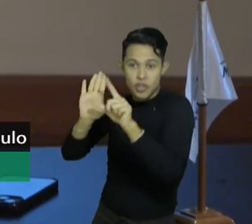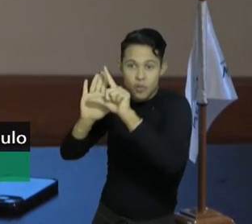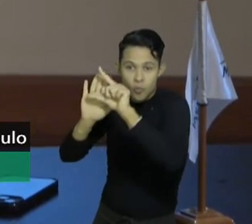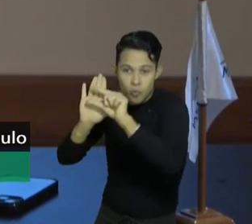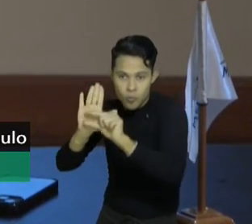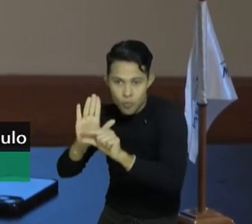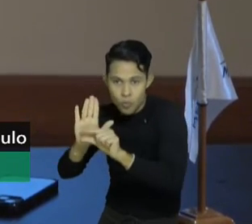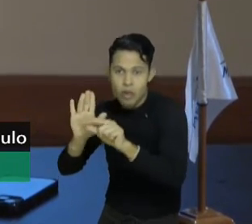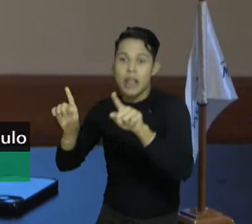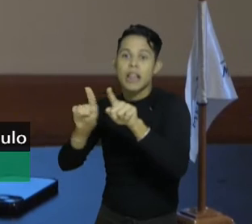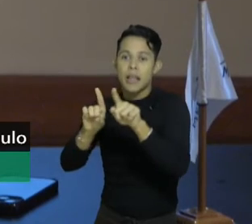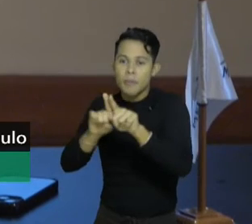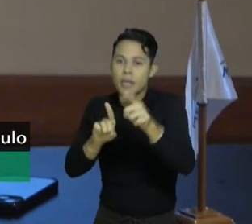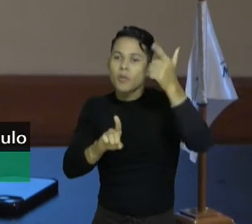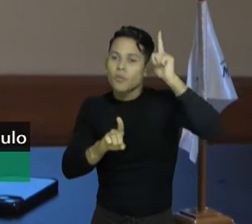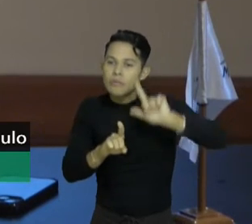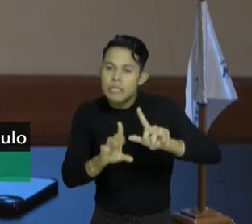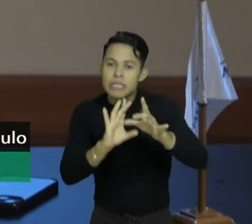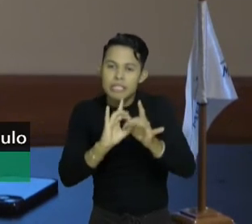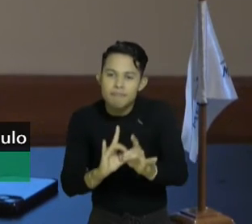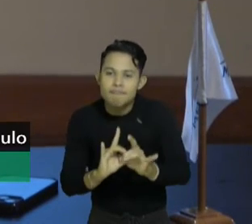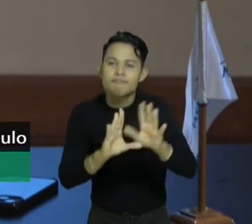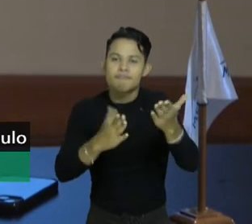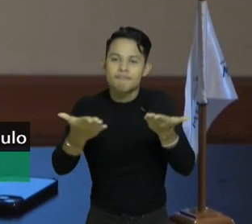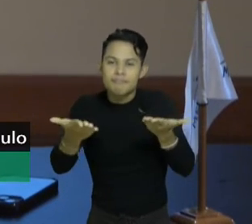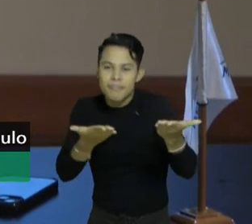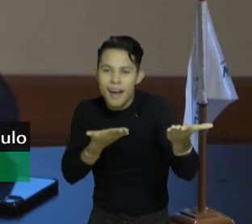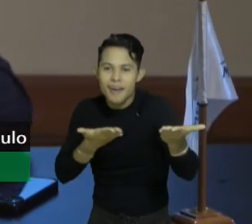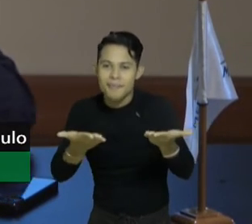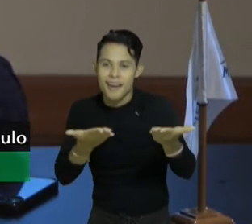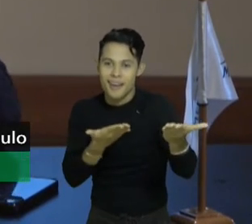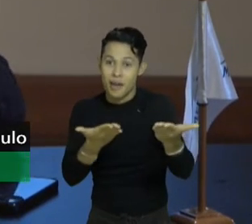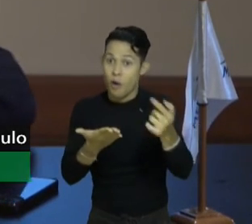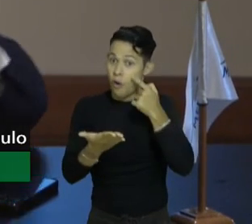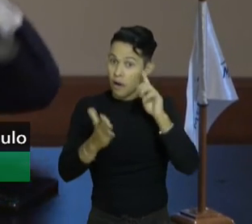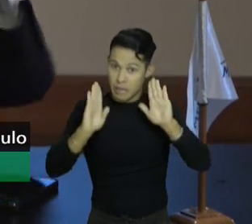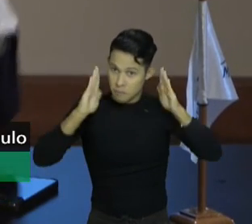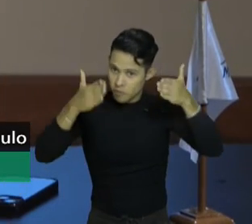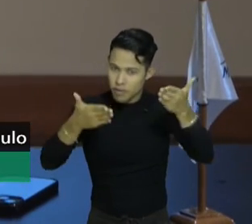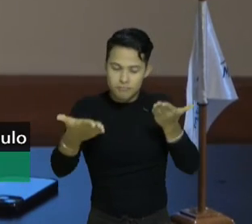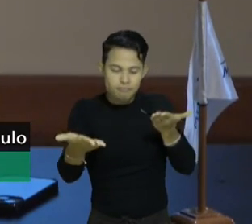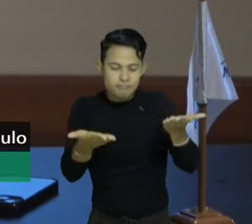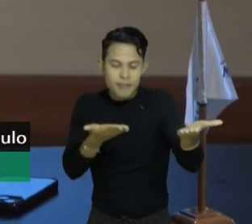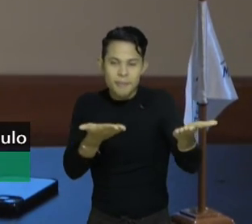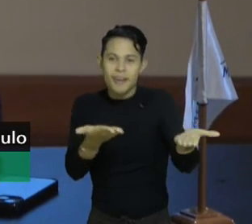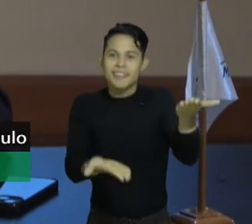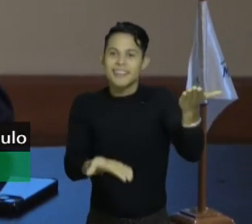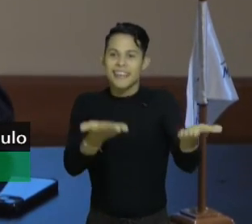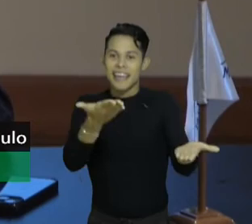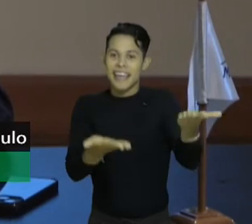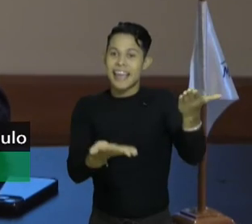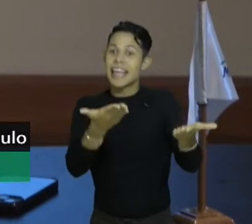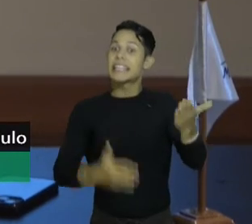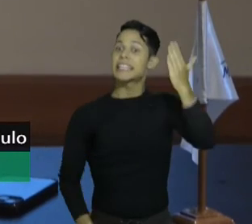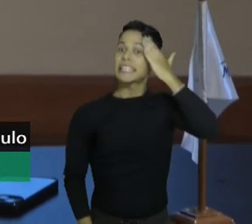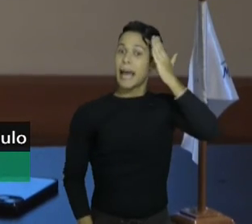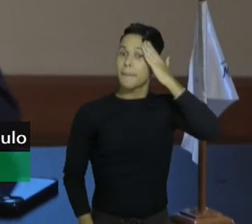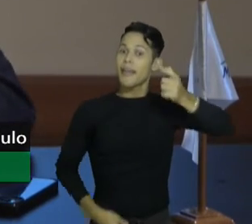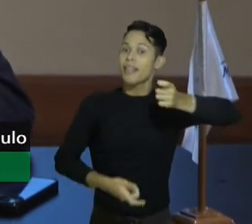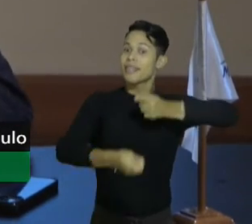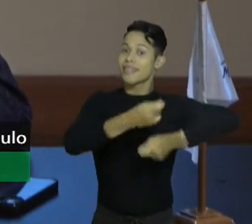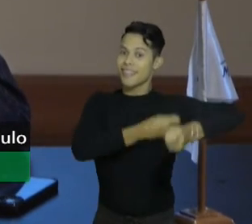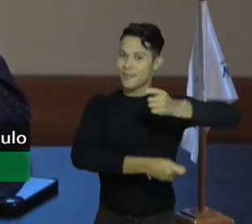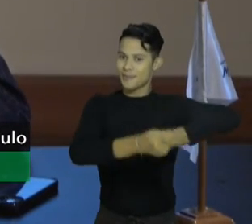ter ter flexibilidade esse ponto é Chave Vou voltar nele daqui a pouco para negociar acordos internacionais a